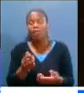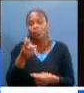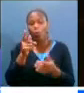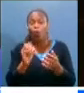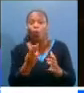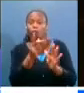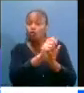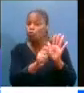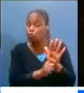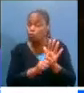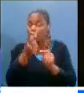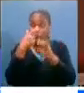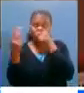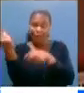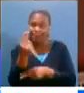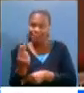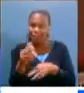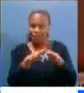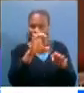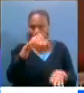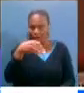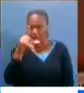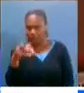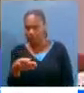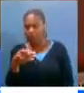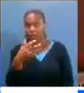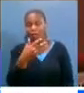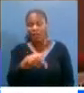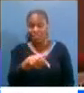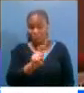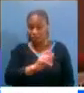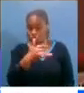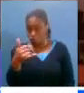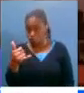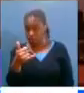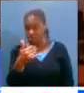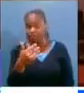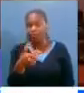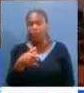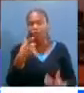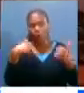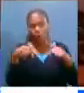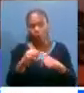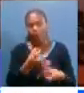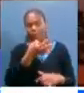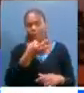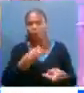dos artistas. A nível da CPLP, no dia 12 deste mês, haverá uma reunião para